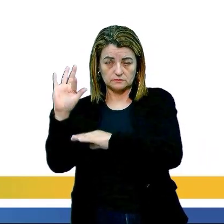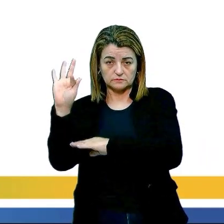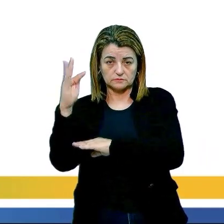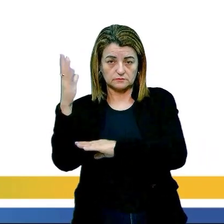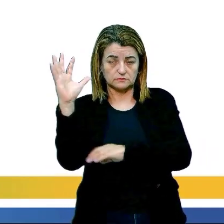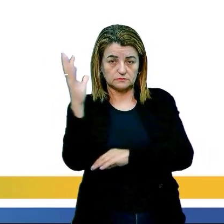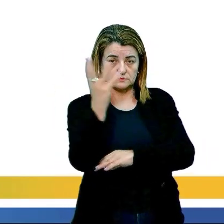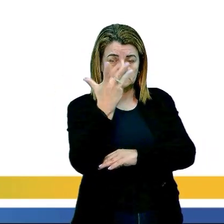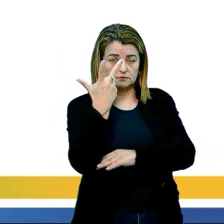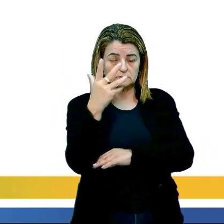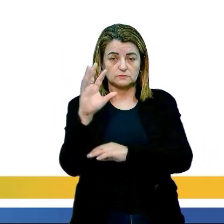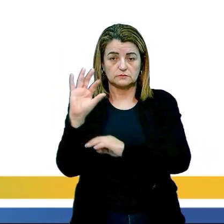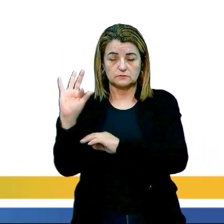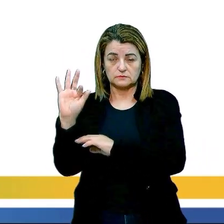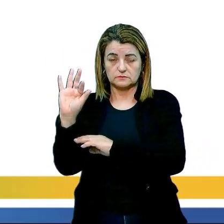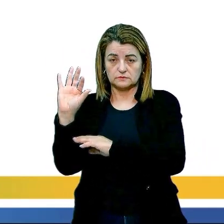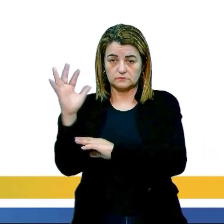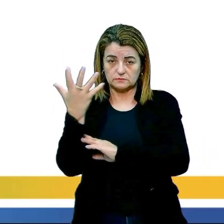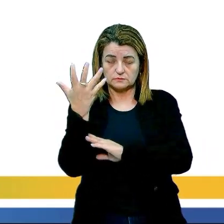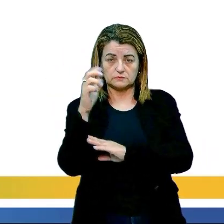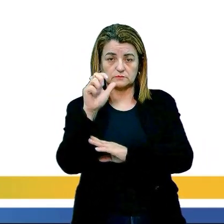e Mata Atlântica.